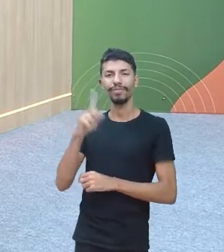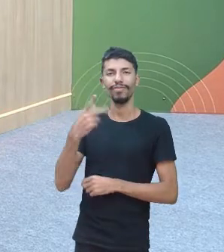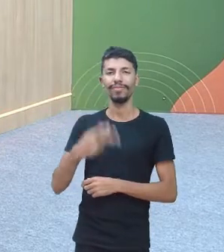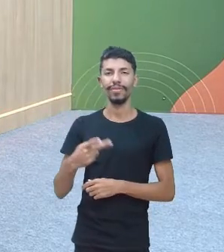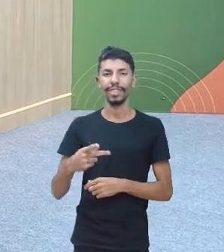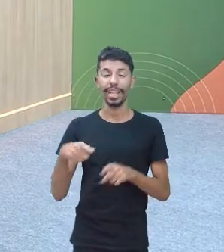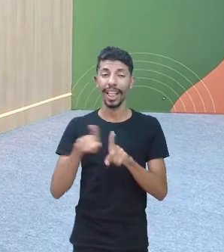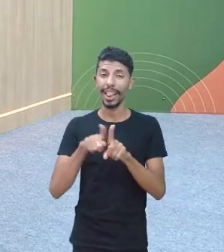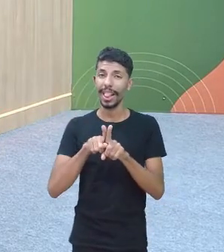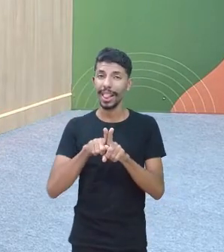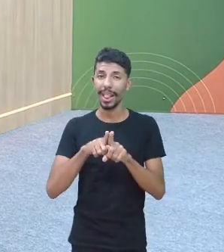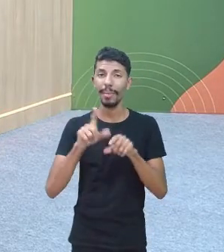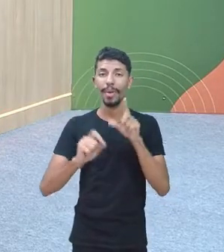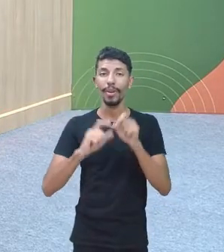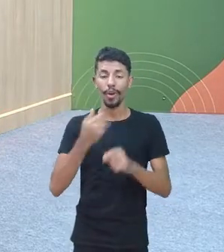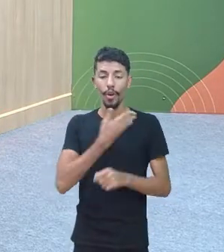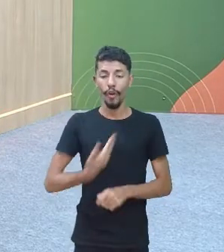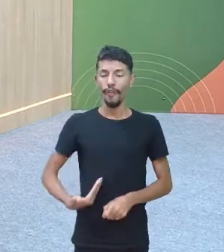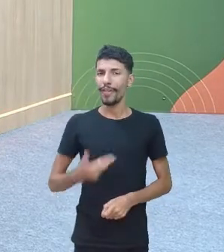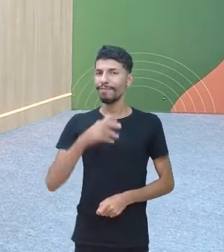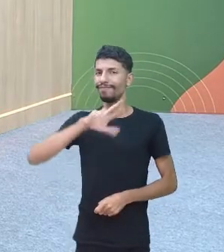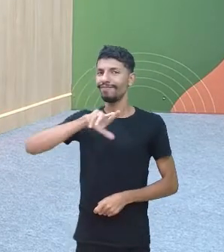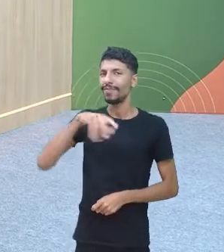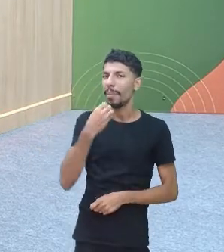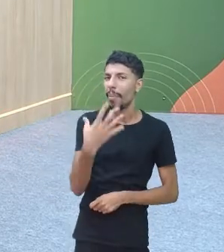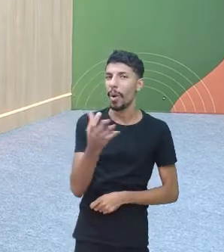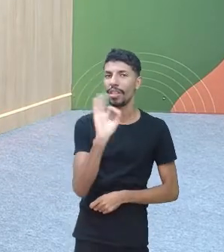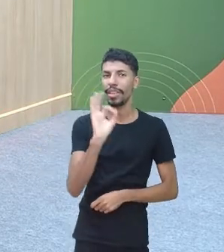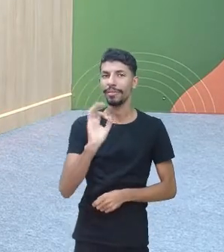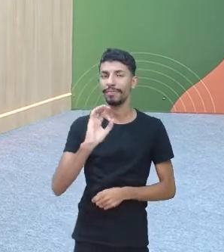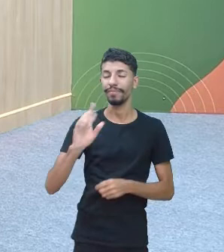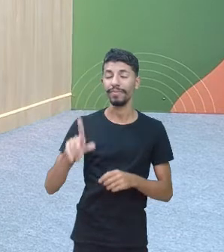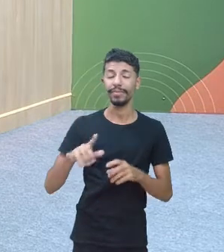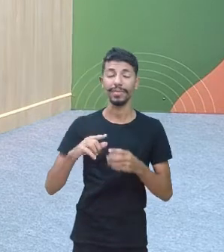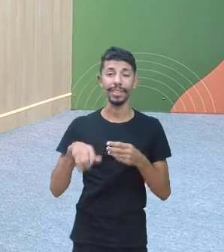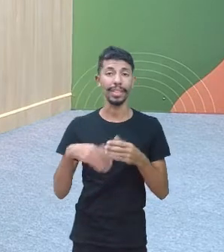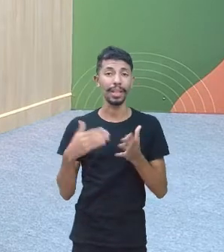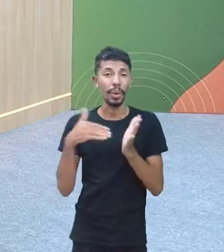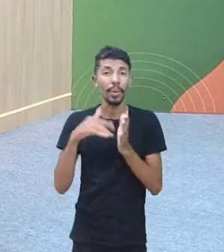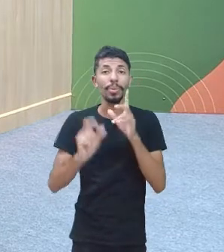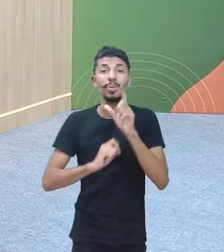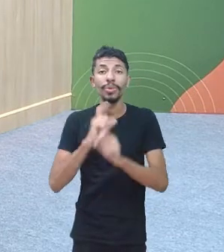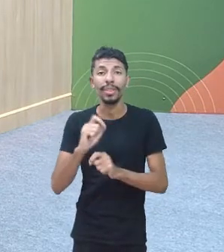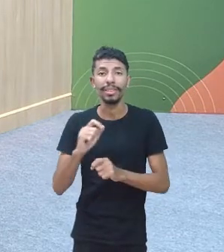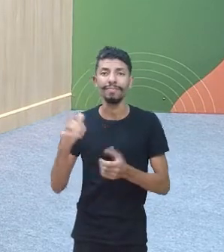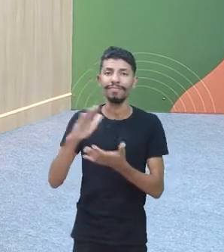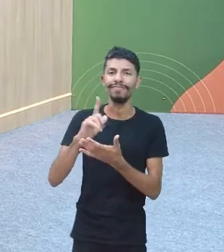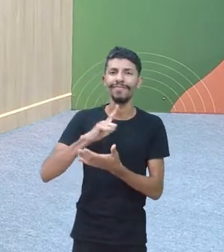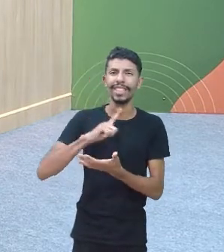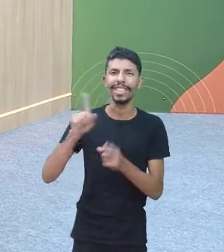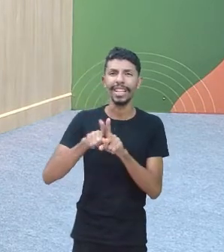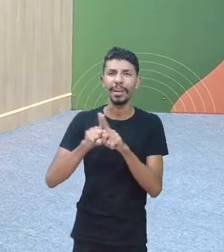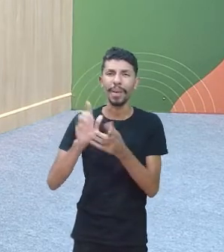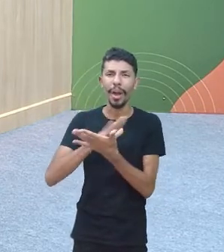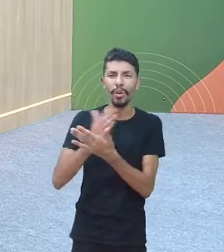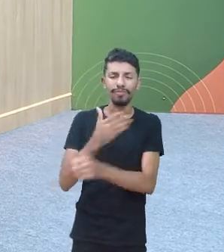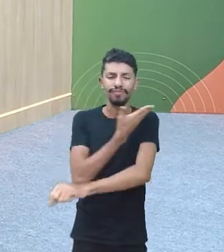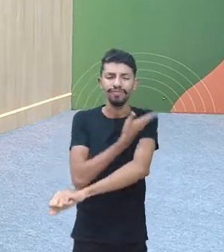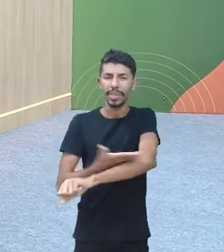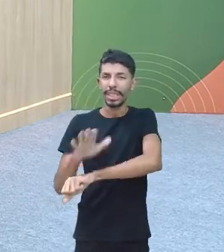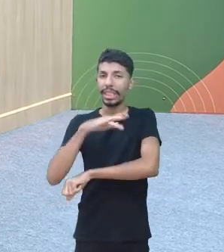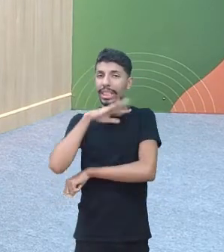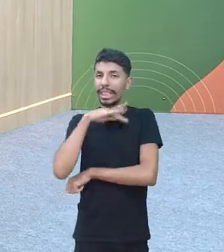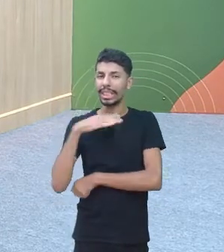ele não estava fazendo um bom governo, né? E por terceiro, ele tinha alguns mau hábitos, e aí